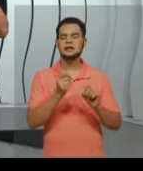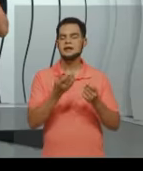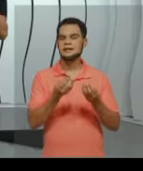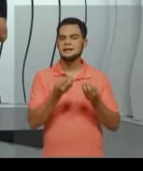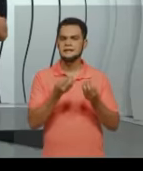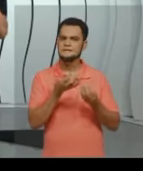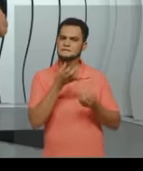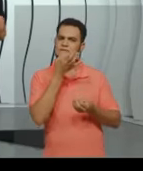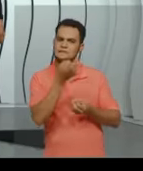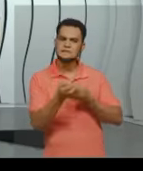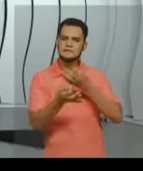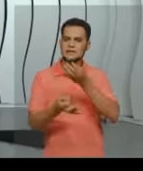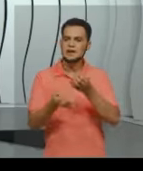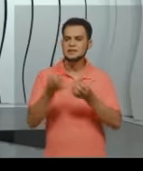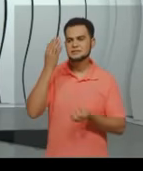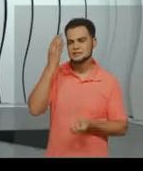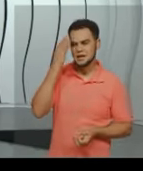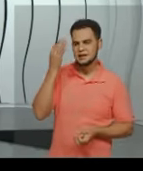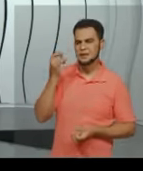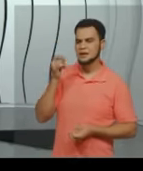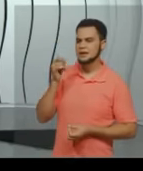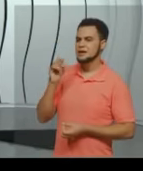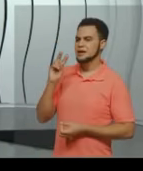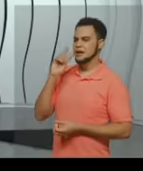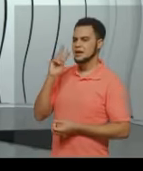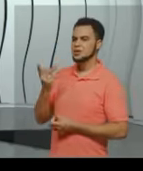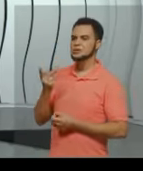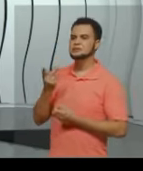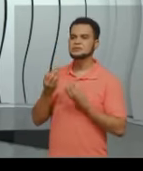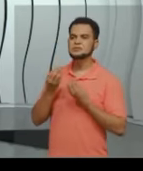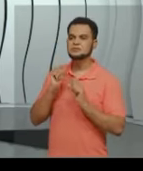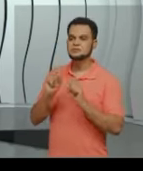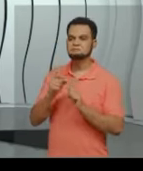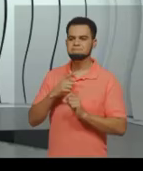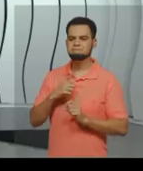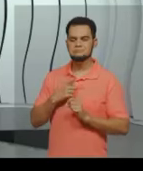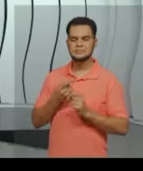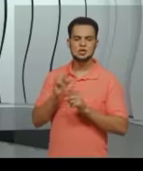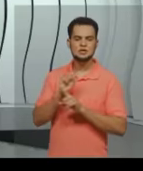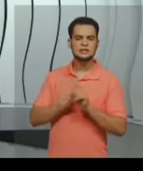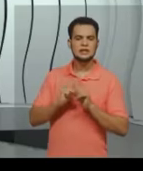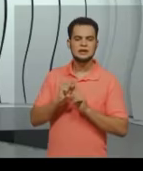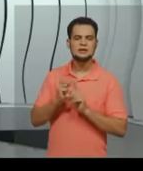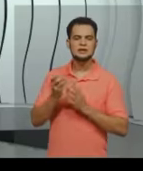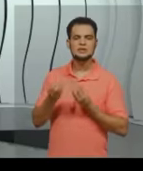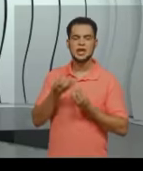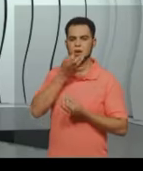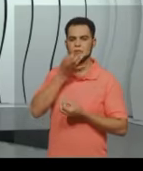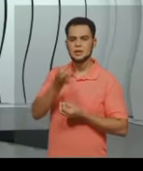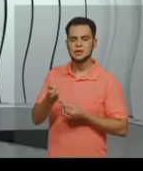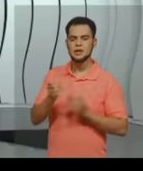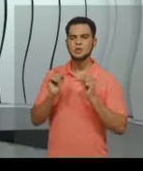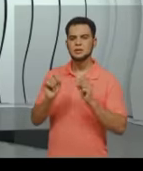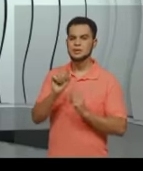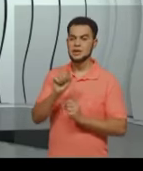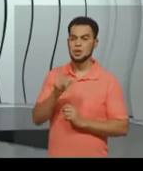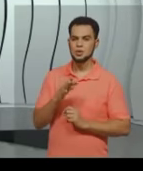que saiba reconhecer o seu papel na sociedade, politicamente, saiba o que é a opinião do